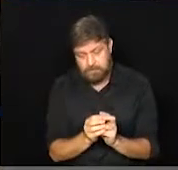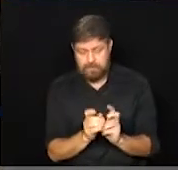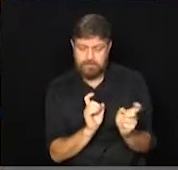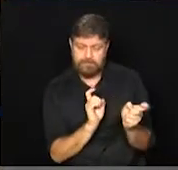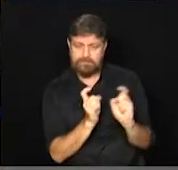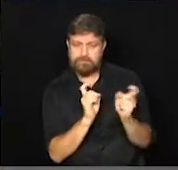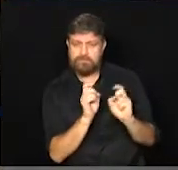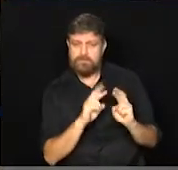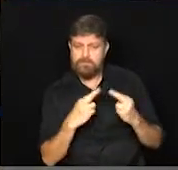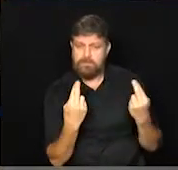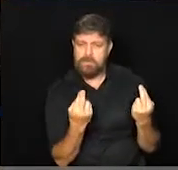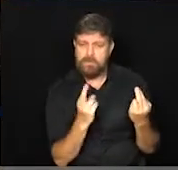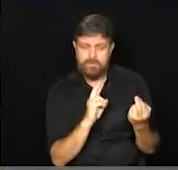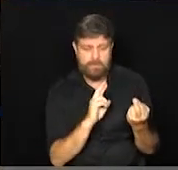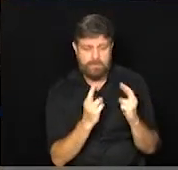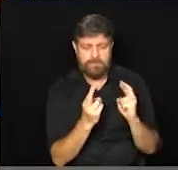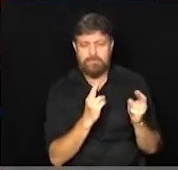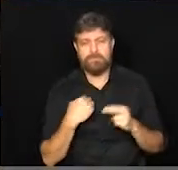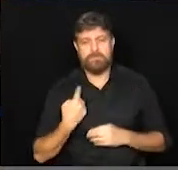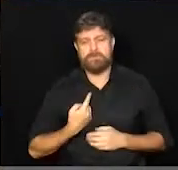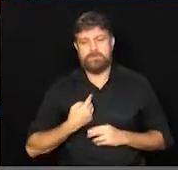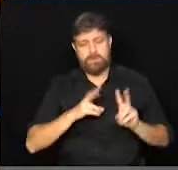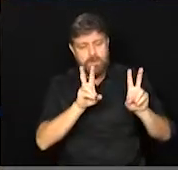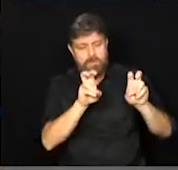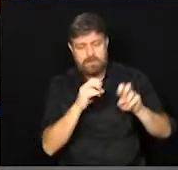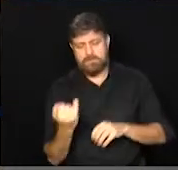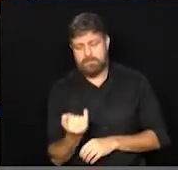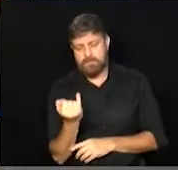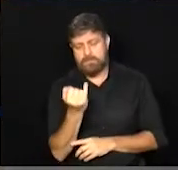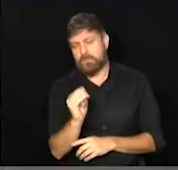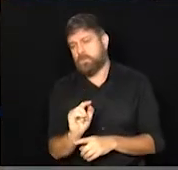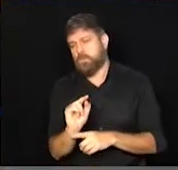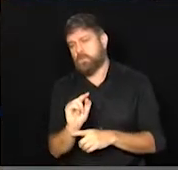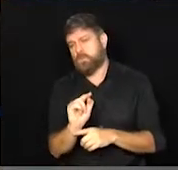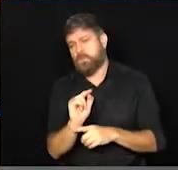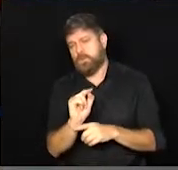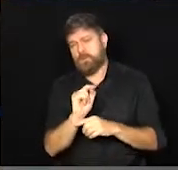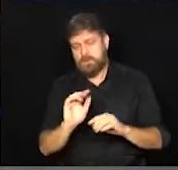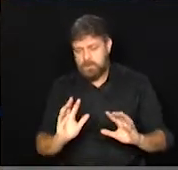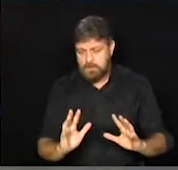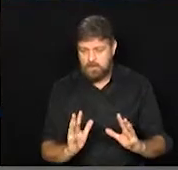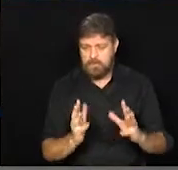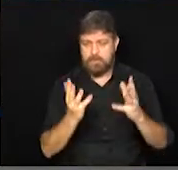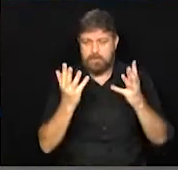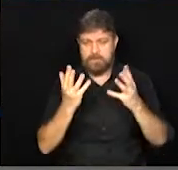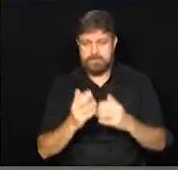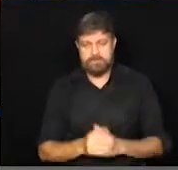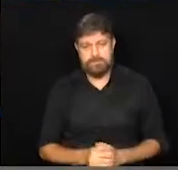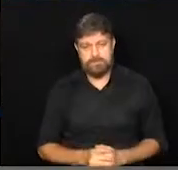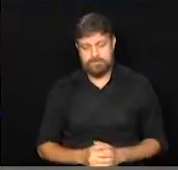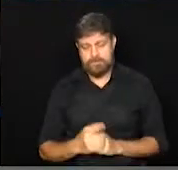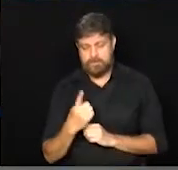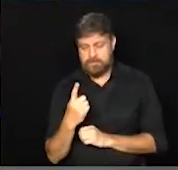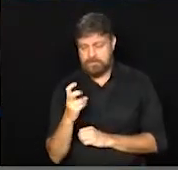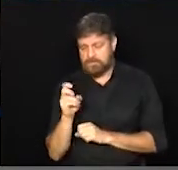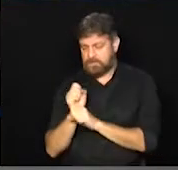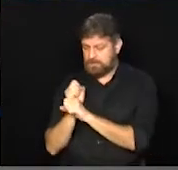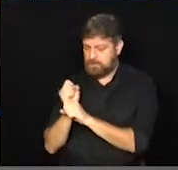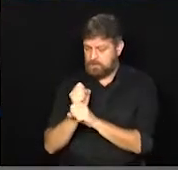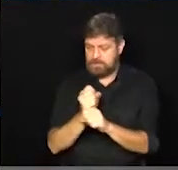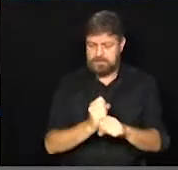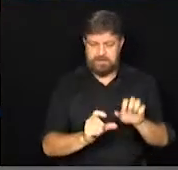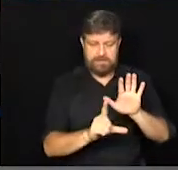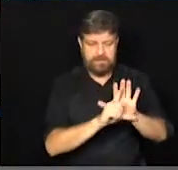gente traz um tema fundamental, que é a comemoração dos 15 anos da Lei